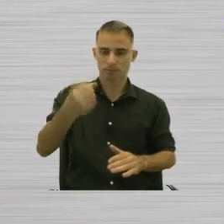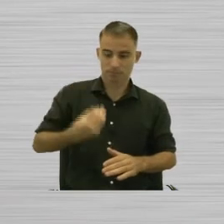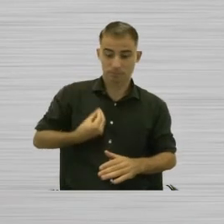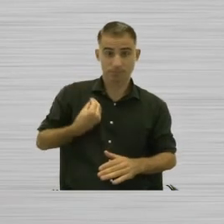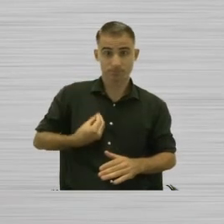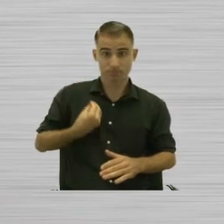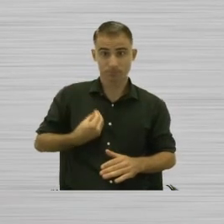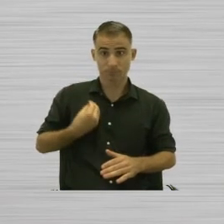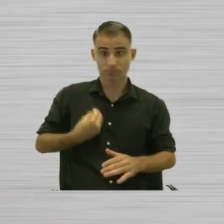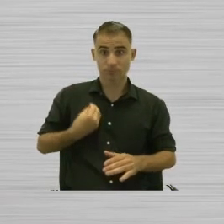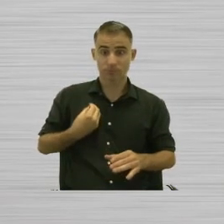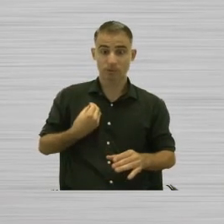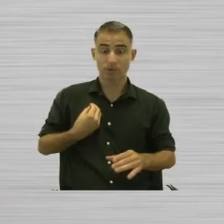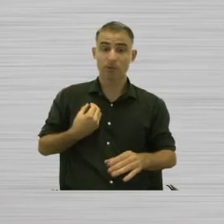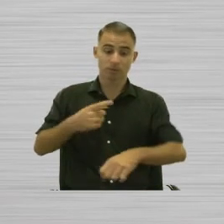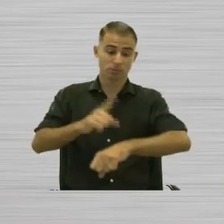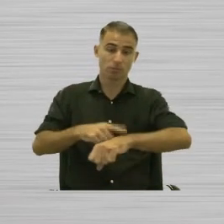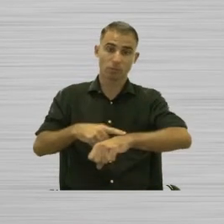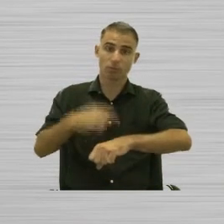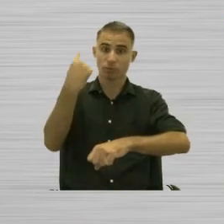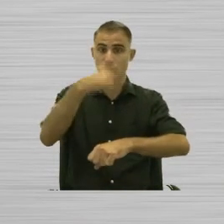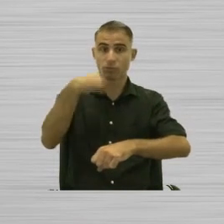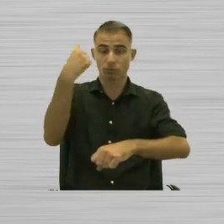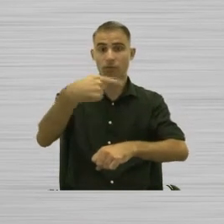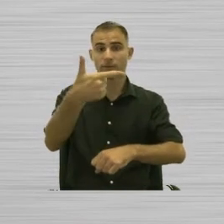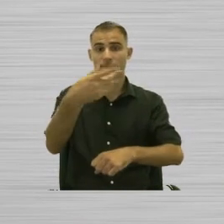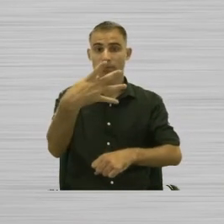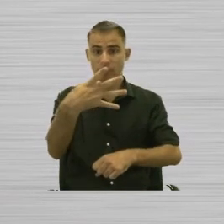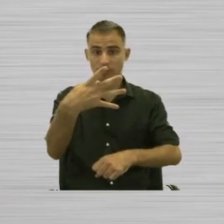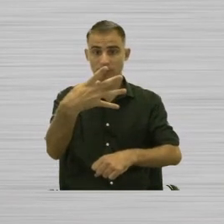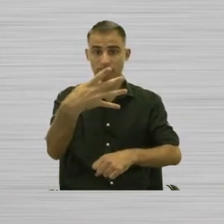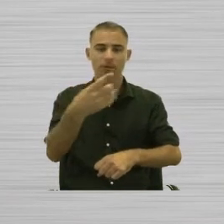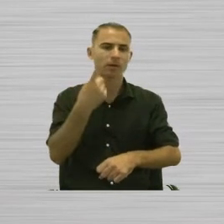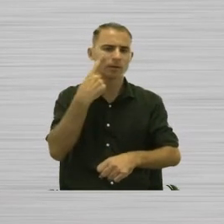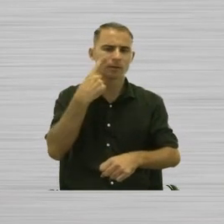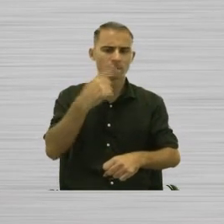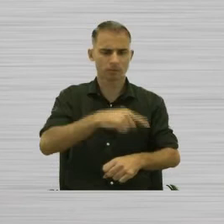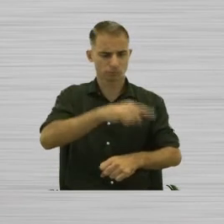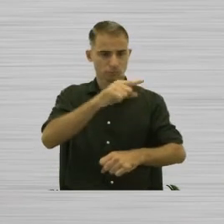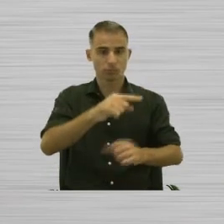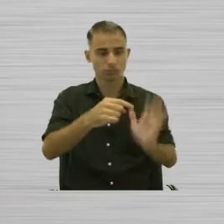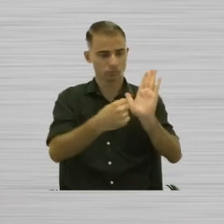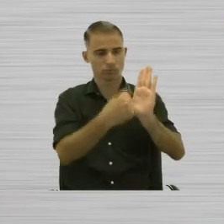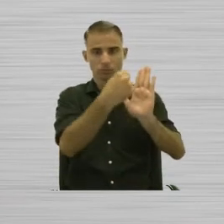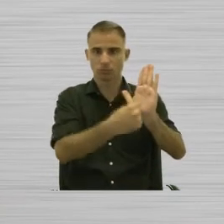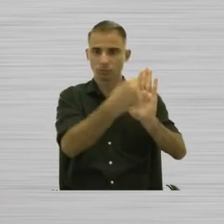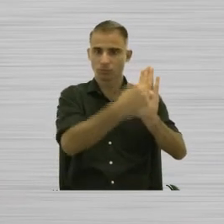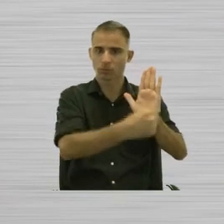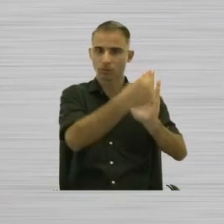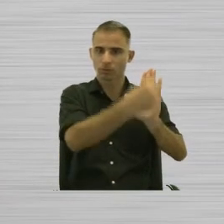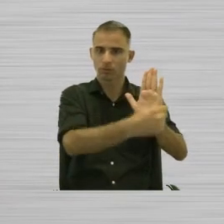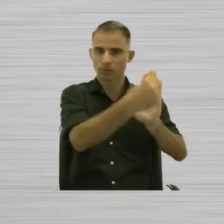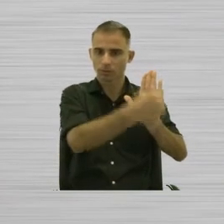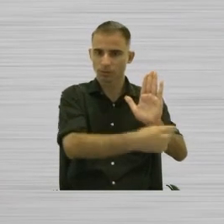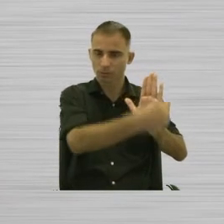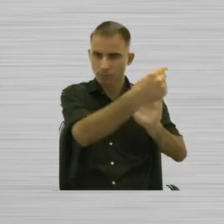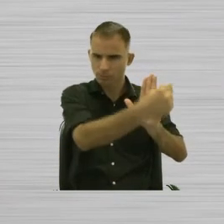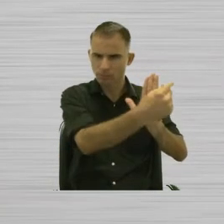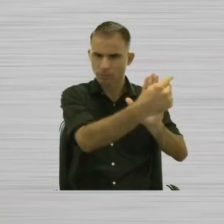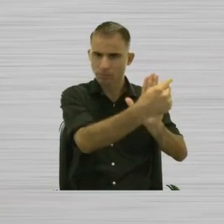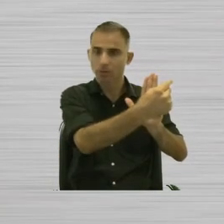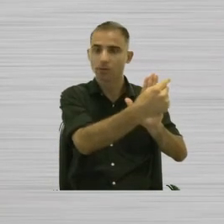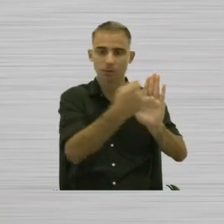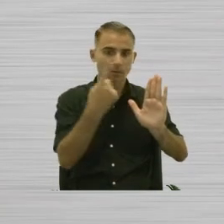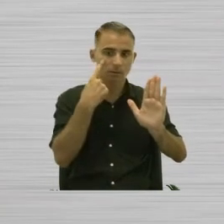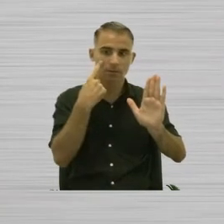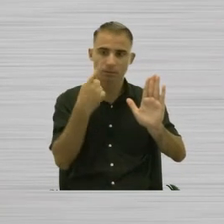que tem o segundo quadrimestre e o terceiro quadrimestre, a ampliação de procedimentos. Eu não vou ler um por um, mas vocês